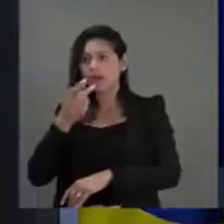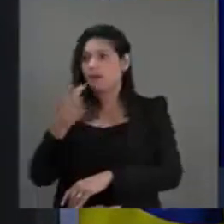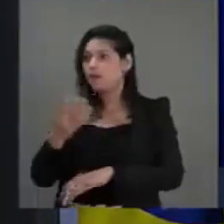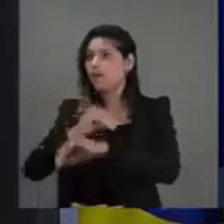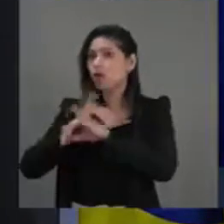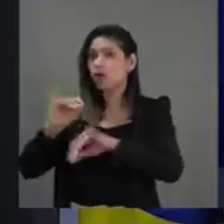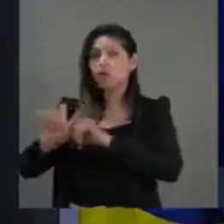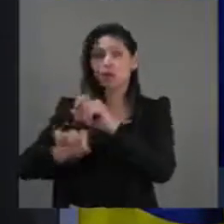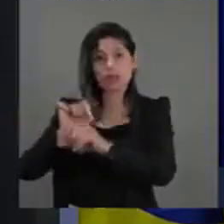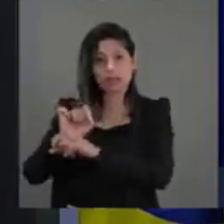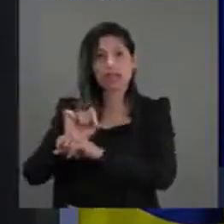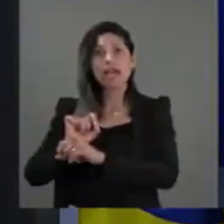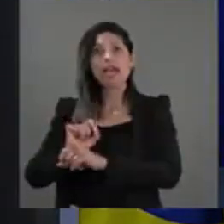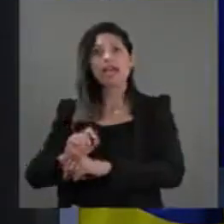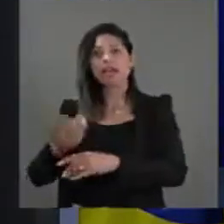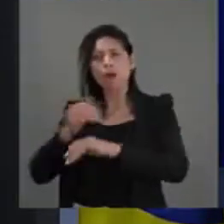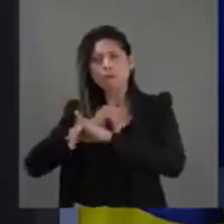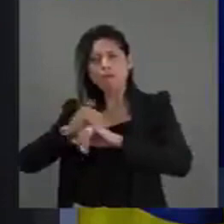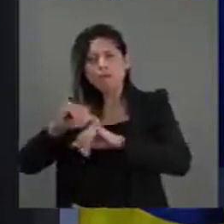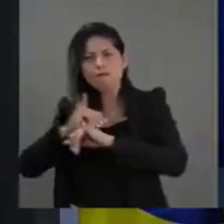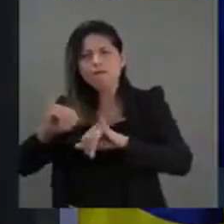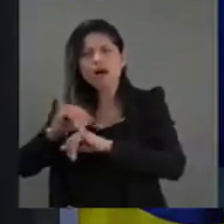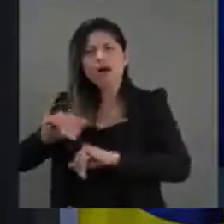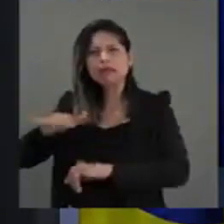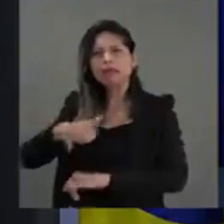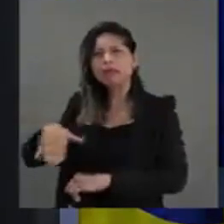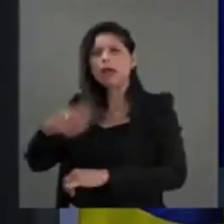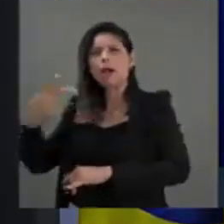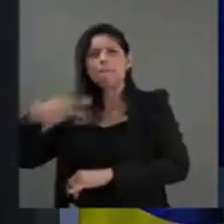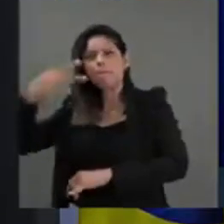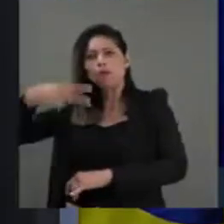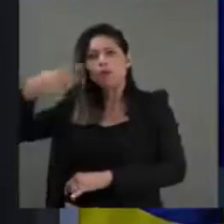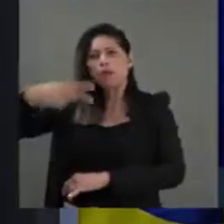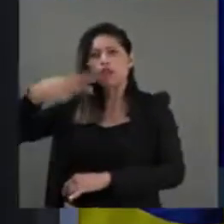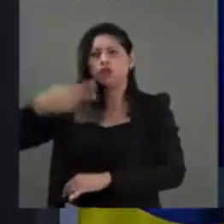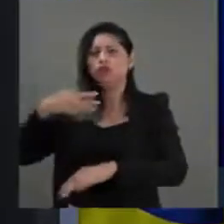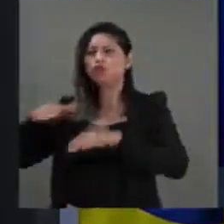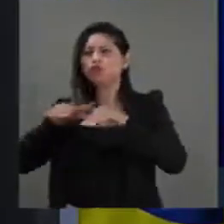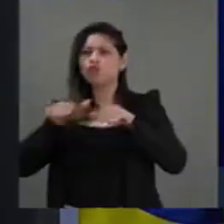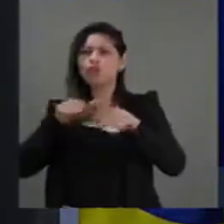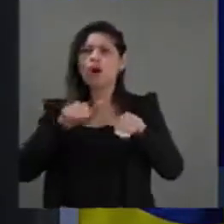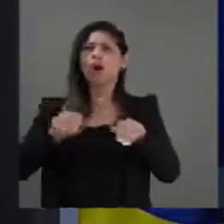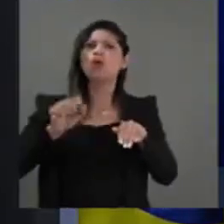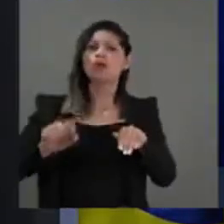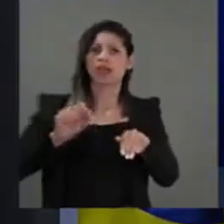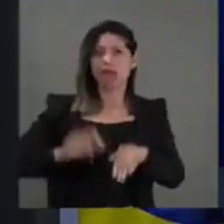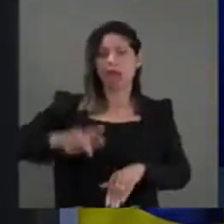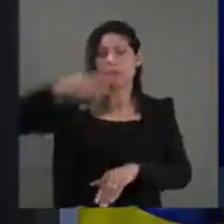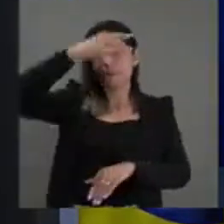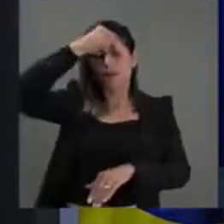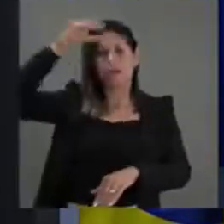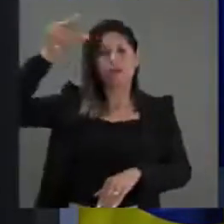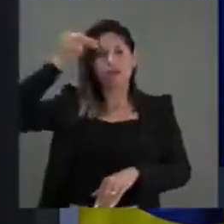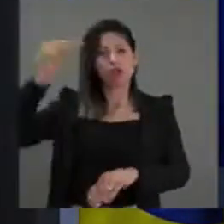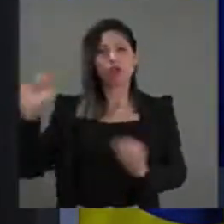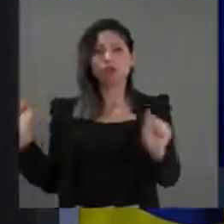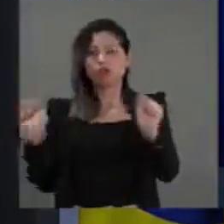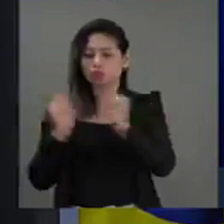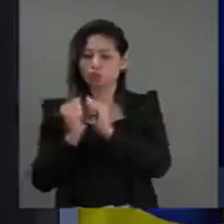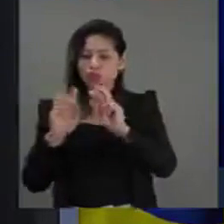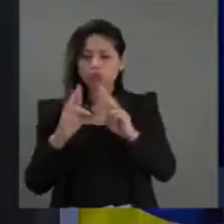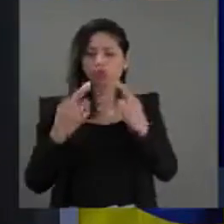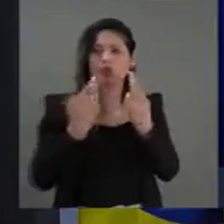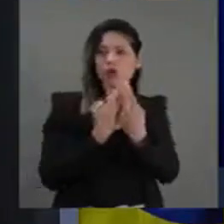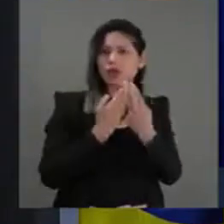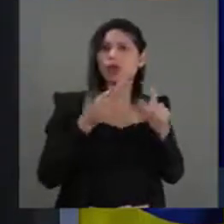poder político que consistia na convocação de prefeitos para se reunir com o ex-governador, hoje ministro,